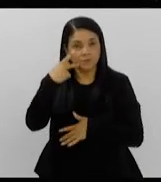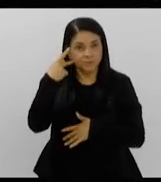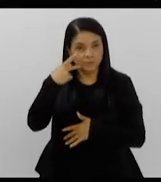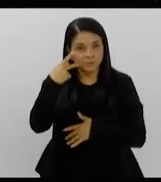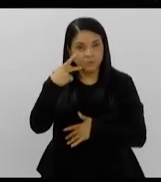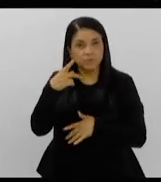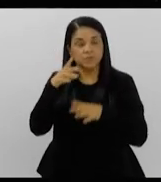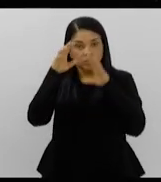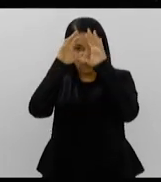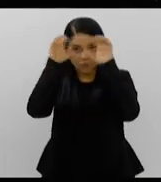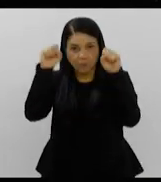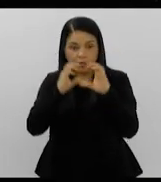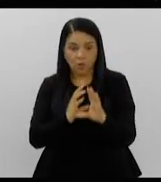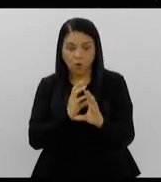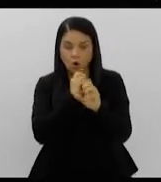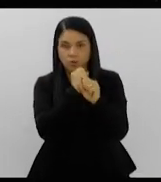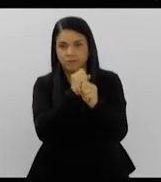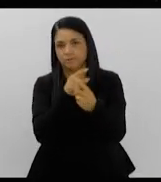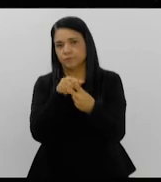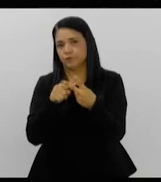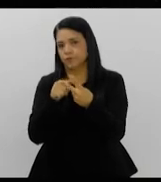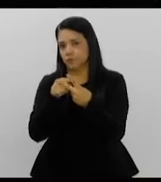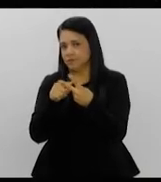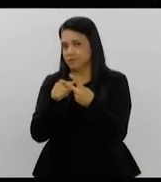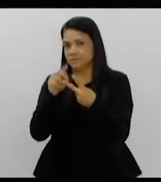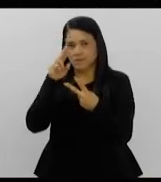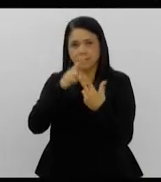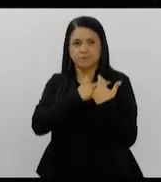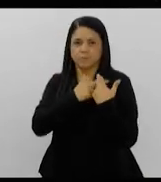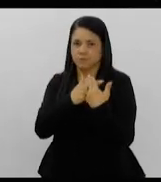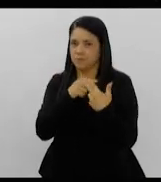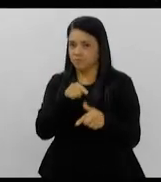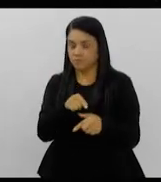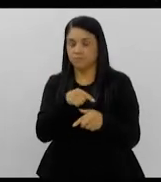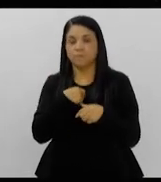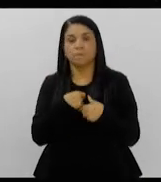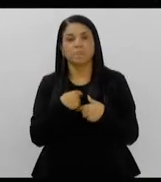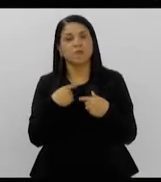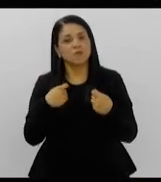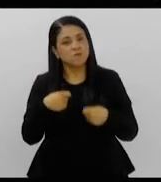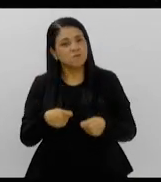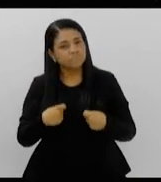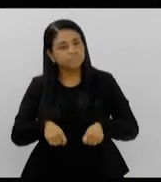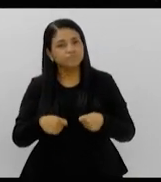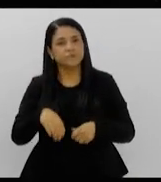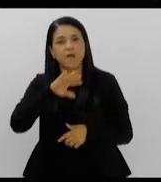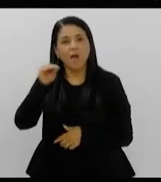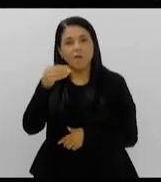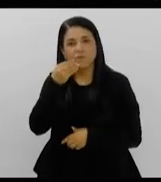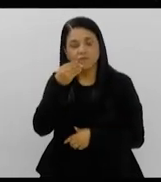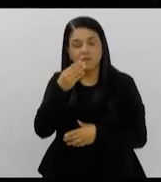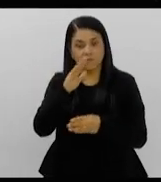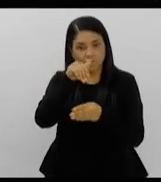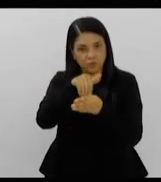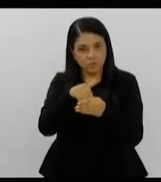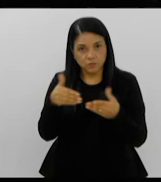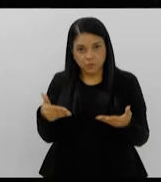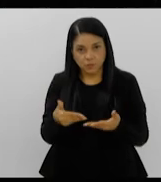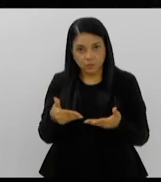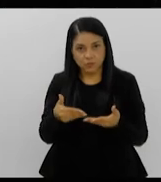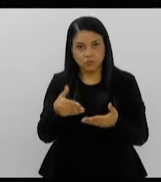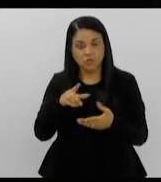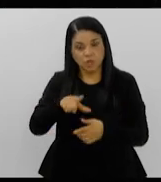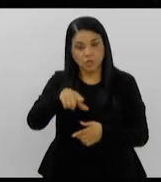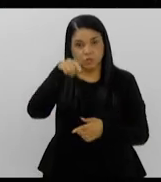do Tribunal de Contas. Então, queria aproveitar o ensejo da votação de hoje, da escolha de um